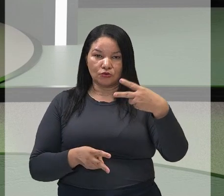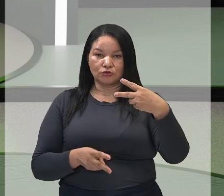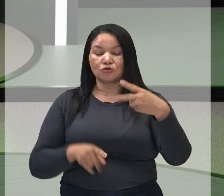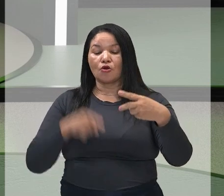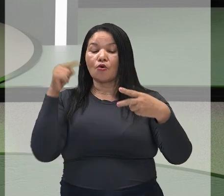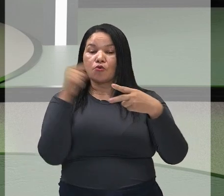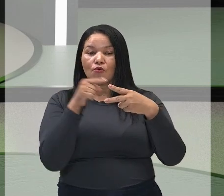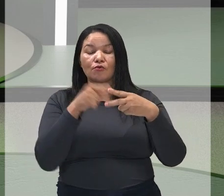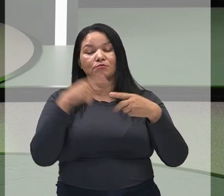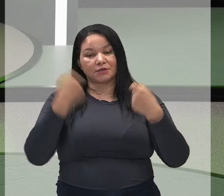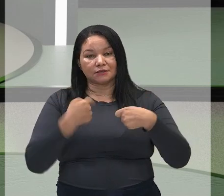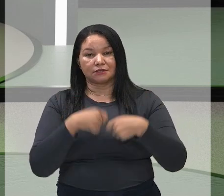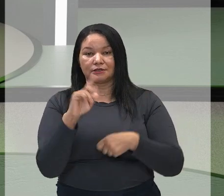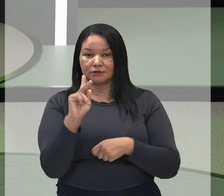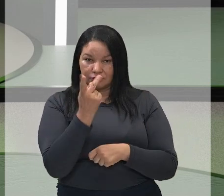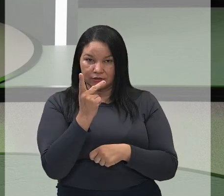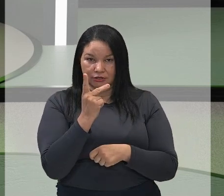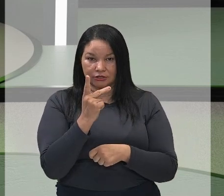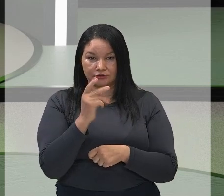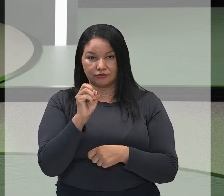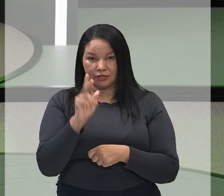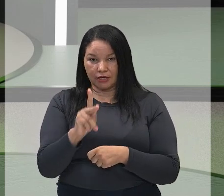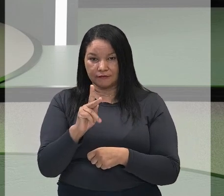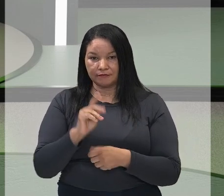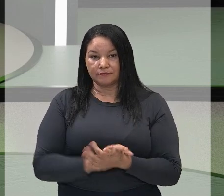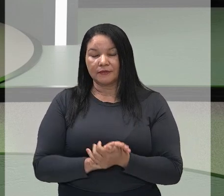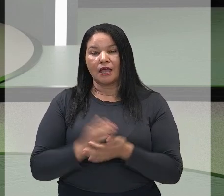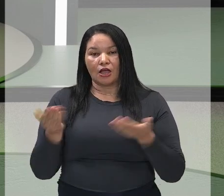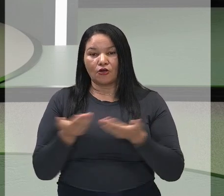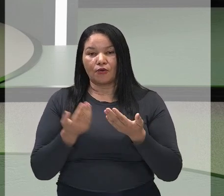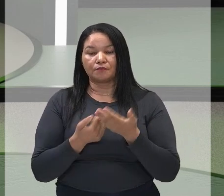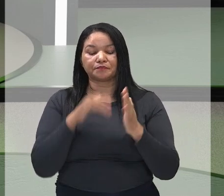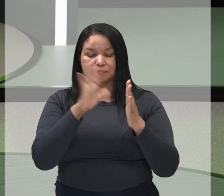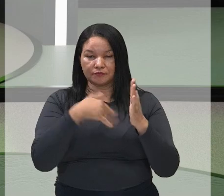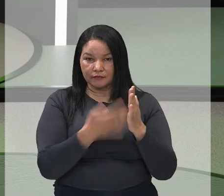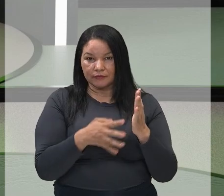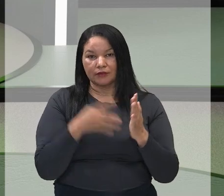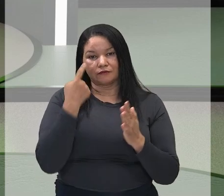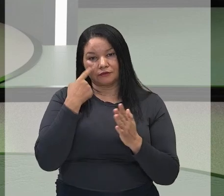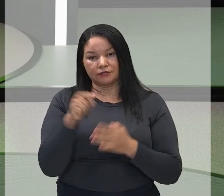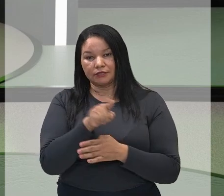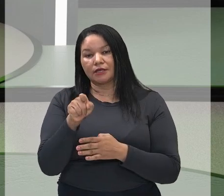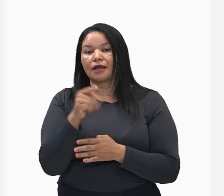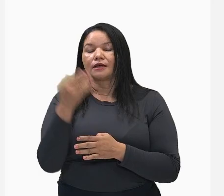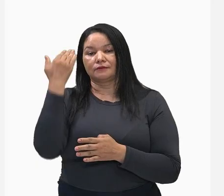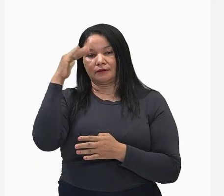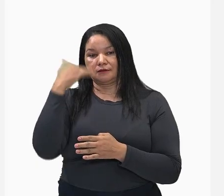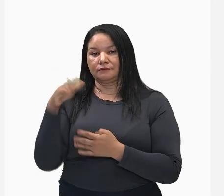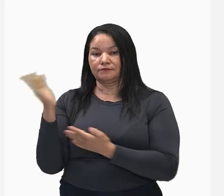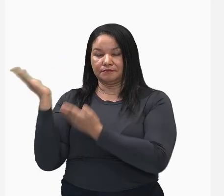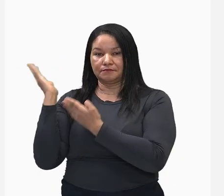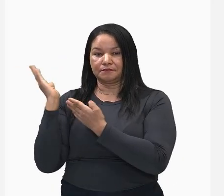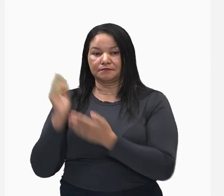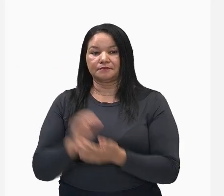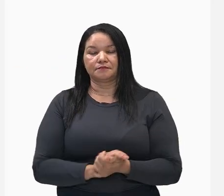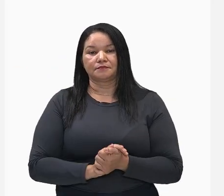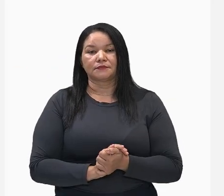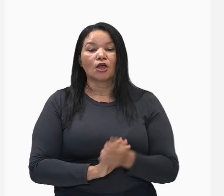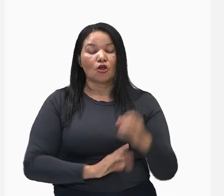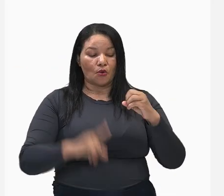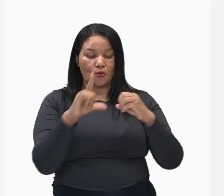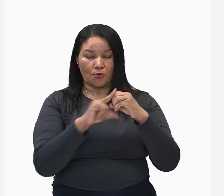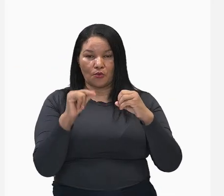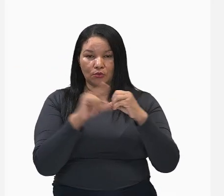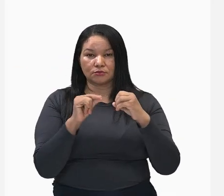oxigênio, certo? Vamos ao quadro para você entender um pouco mais sobre esses elementos. Os óxidos são aqueles